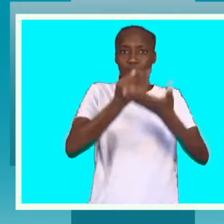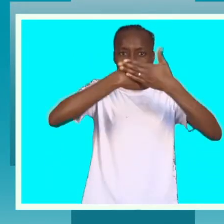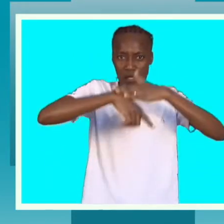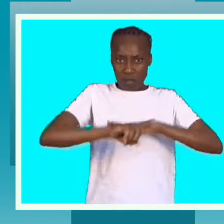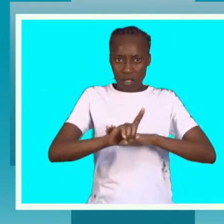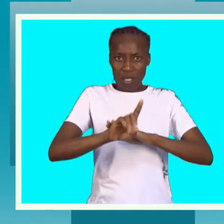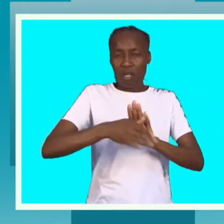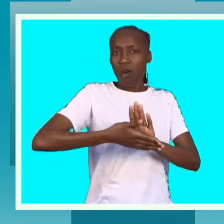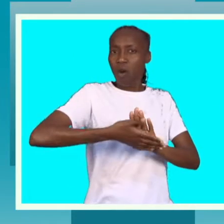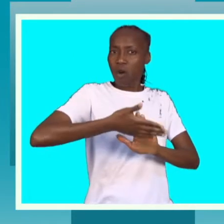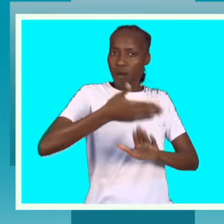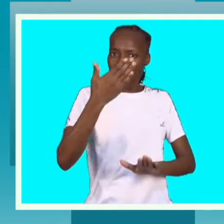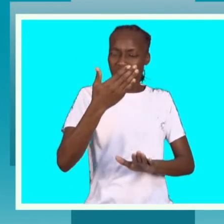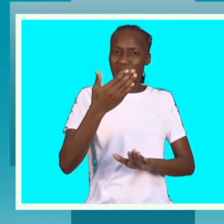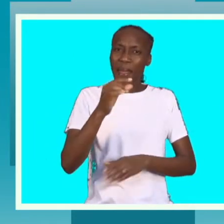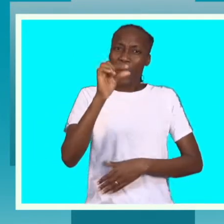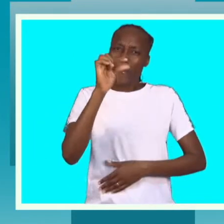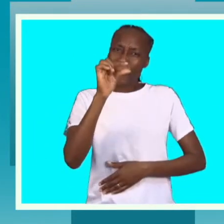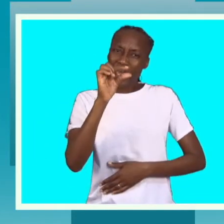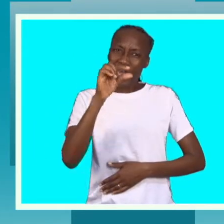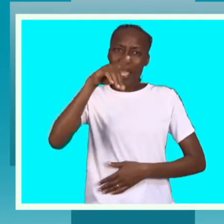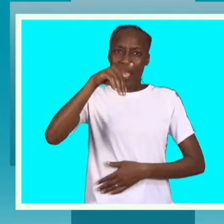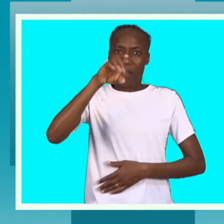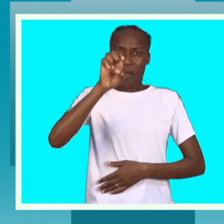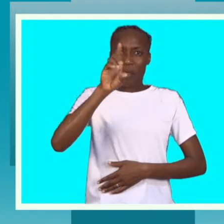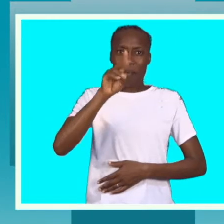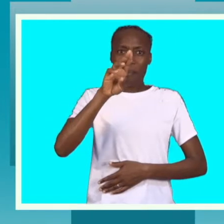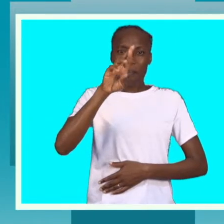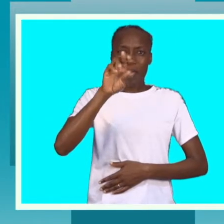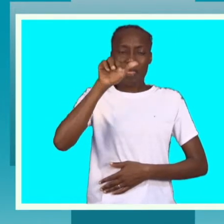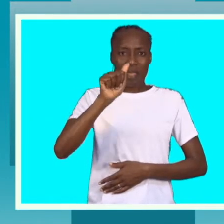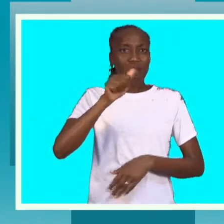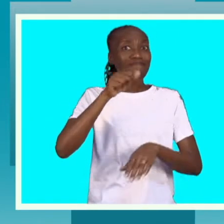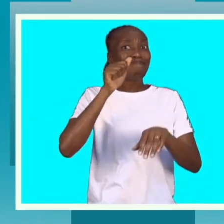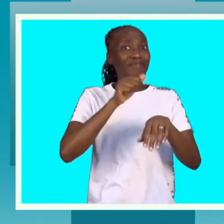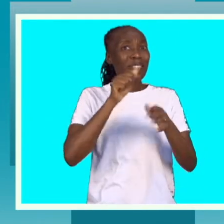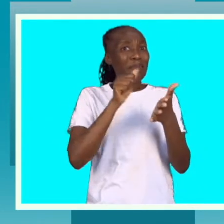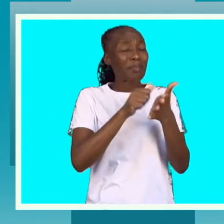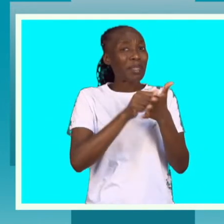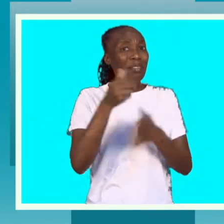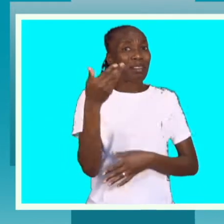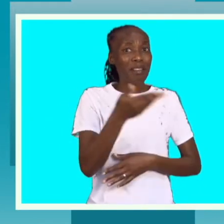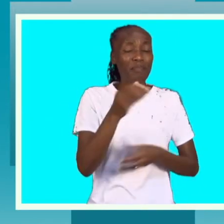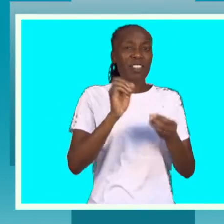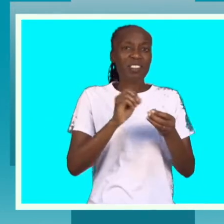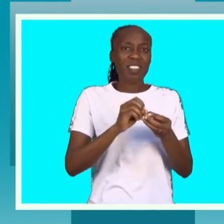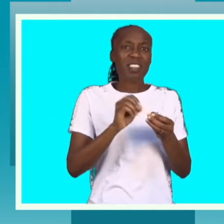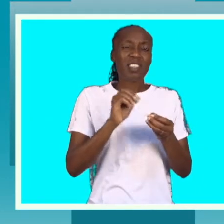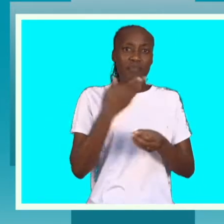pedra. Isso vai fazer. Quando acaba morrer. Dar a vacina. Esse pé da criança.